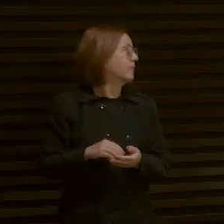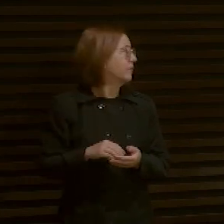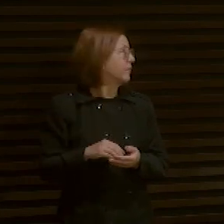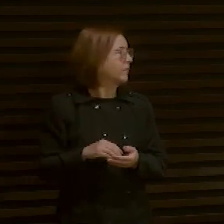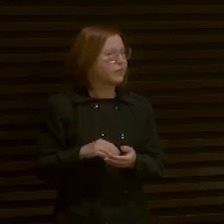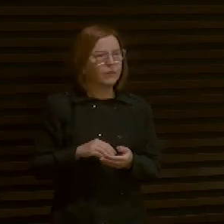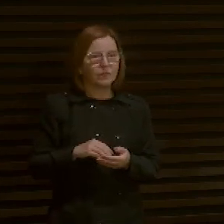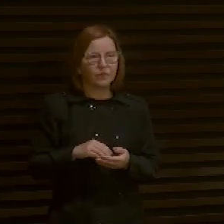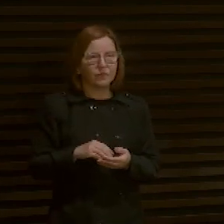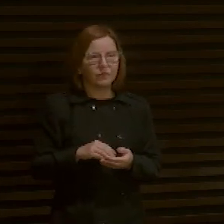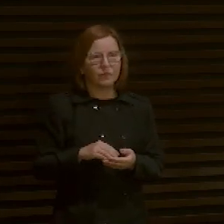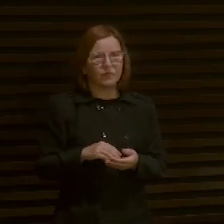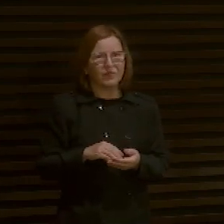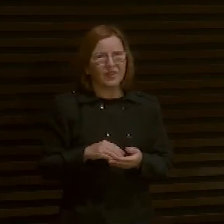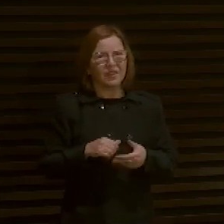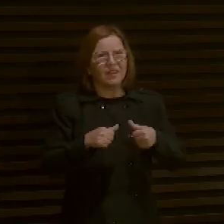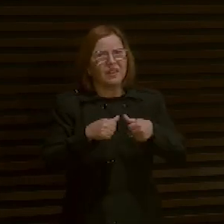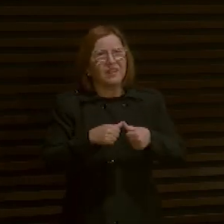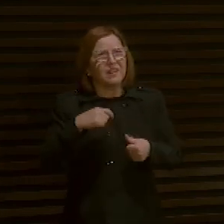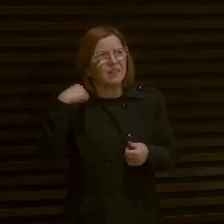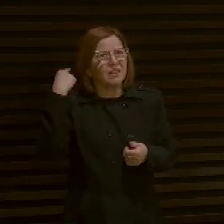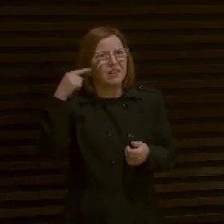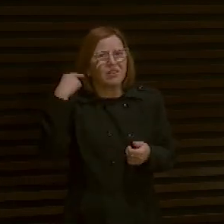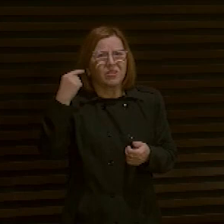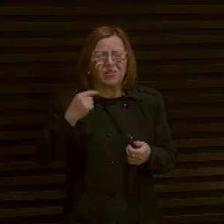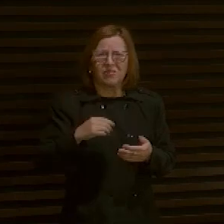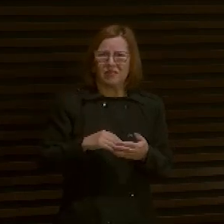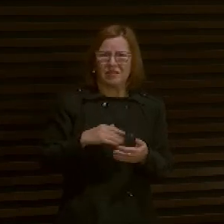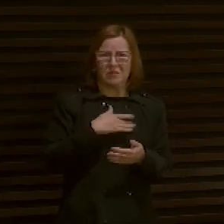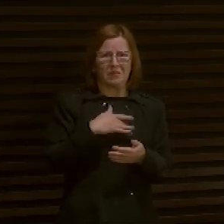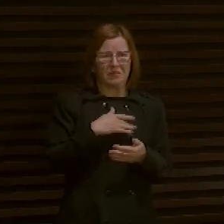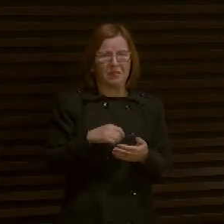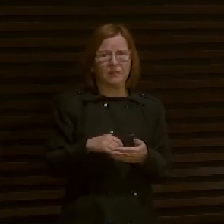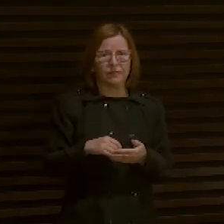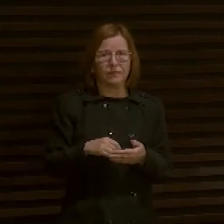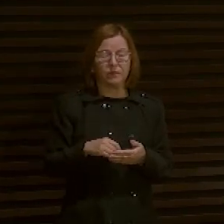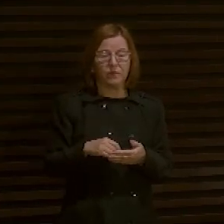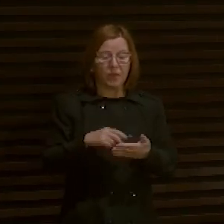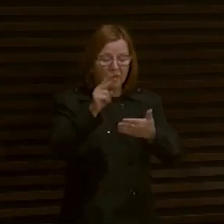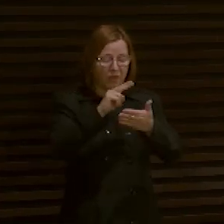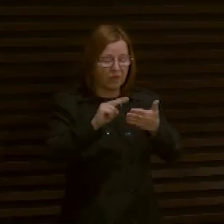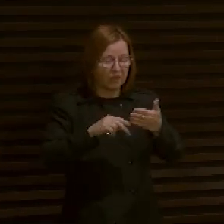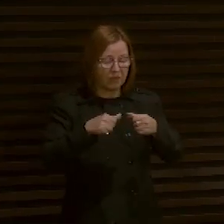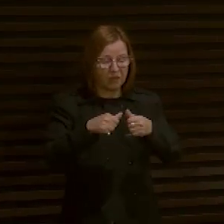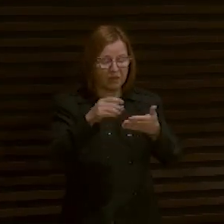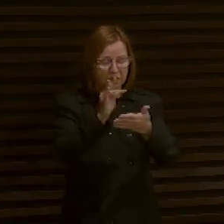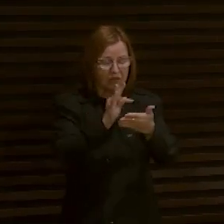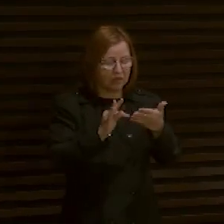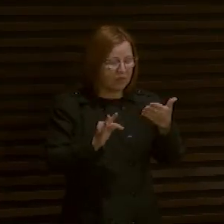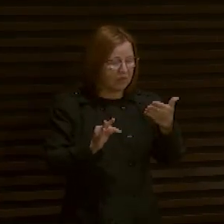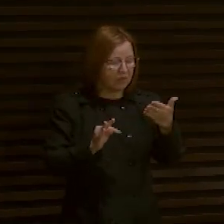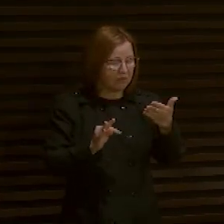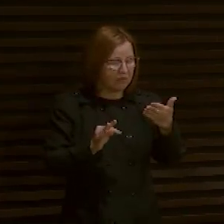irmãos, isso é um absurdo, até difícil de falar. Misericórdia. Às vezes a gente passa nesse texto, a gente não consegue